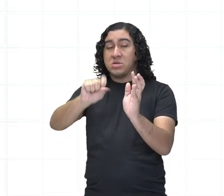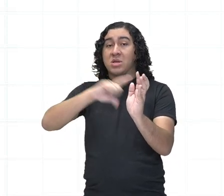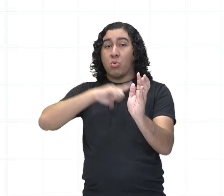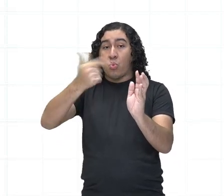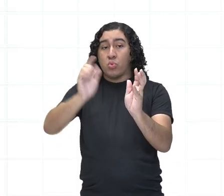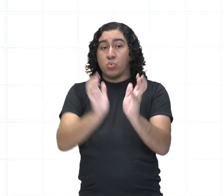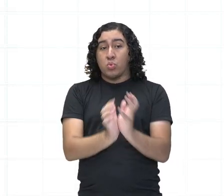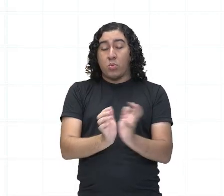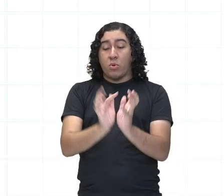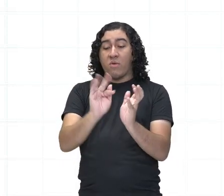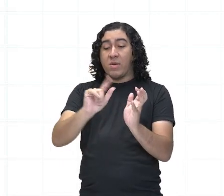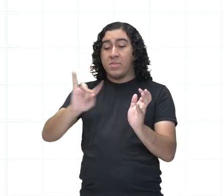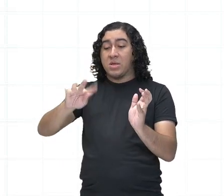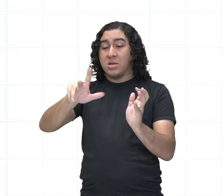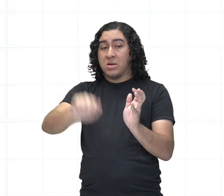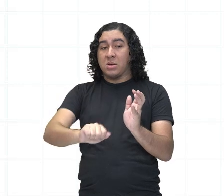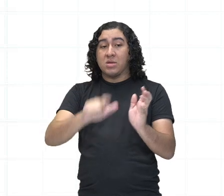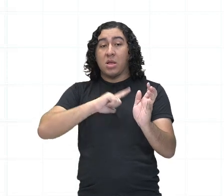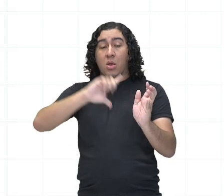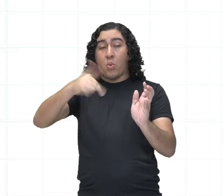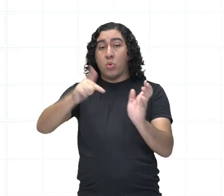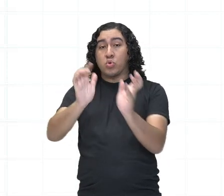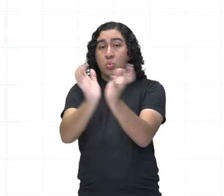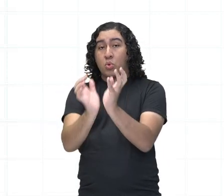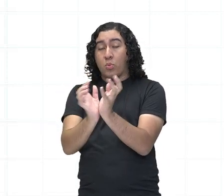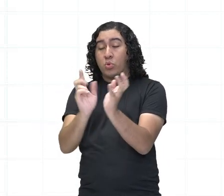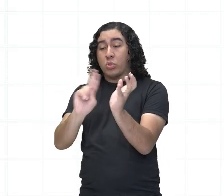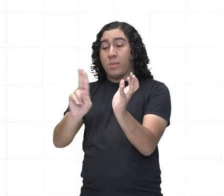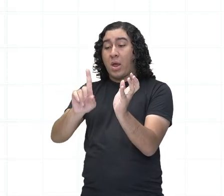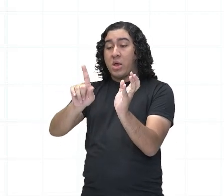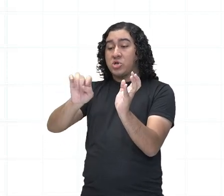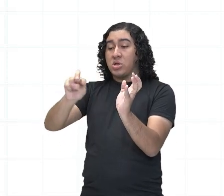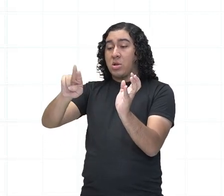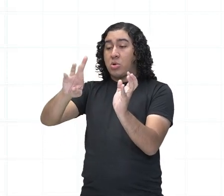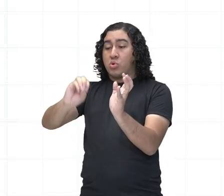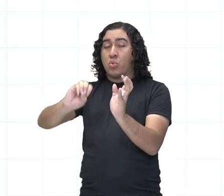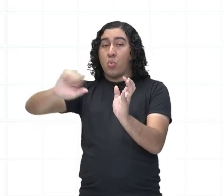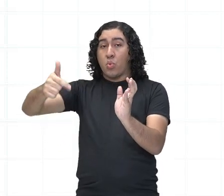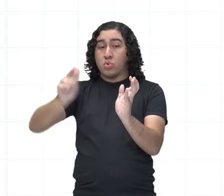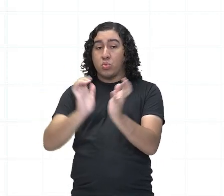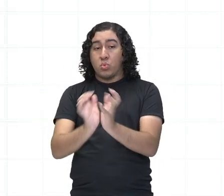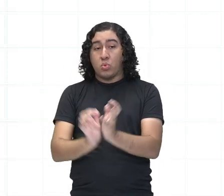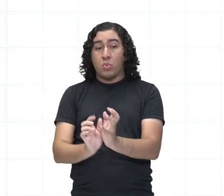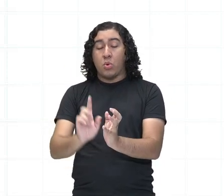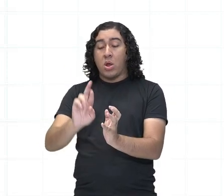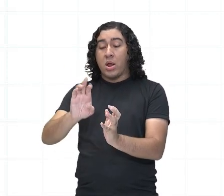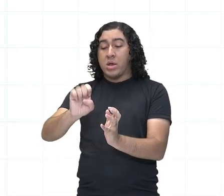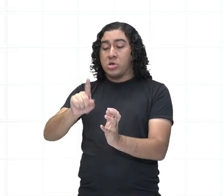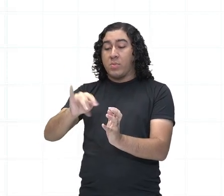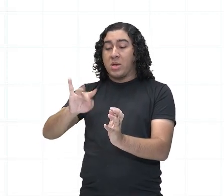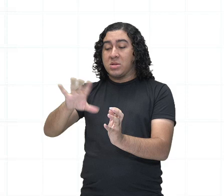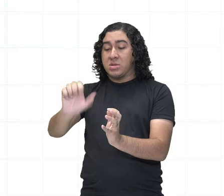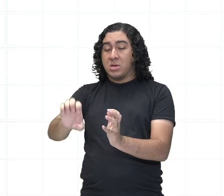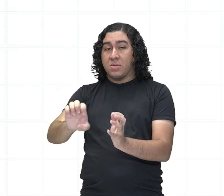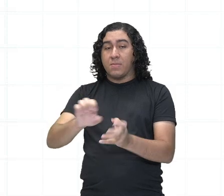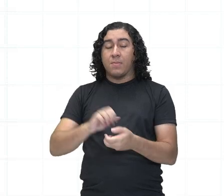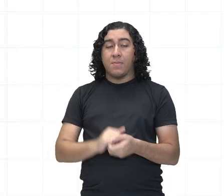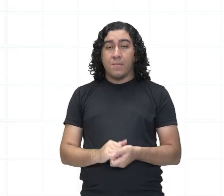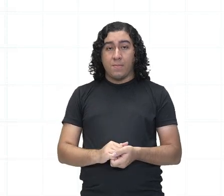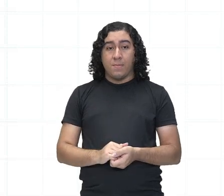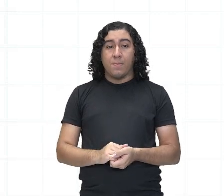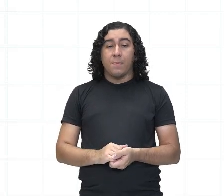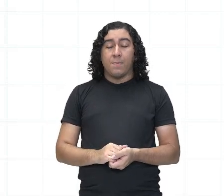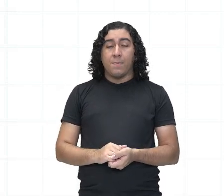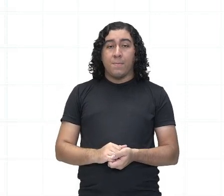conjunto de famílias, e famílias, que é formado por um conjunto de gênero, e o gênero, que é formado por um conjunto de